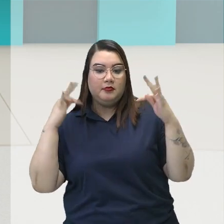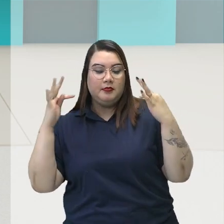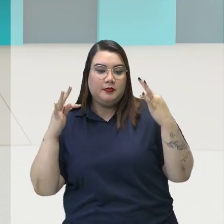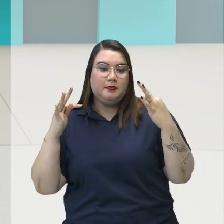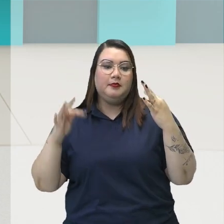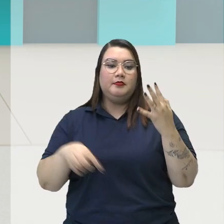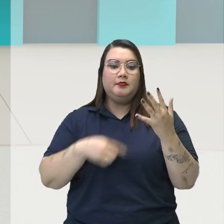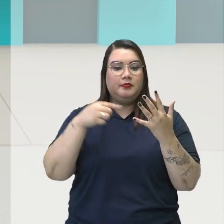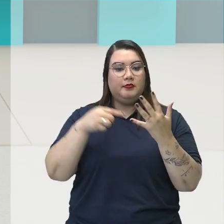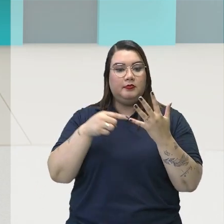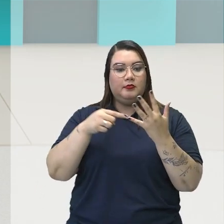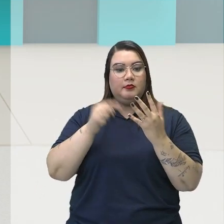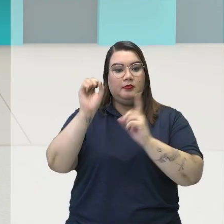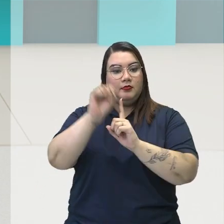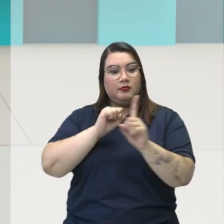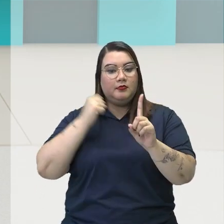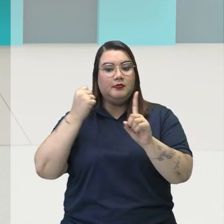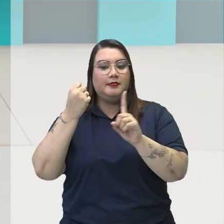turísticas,